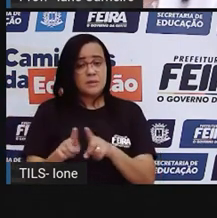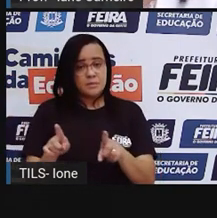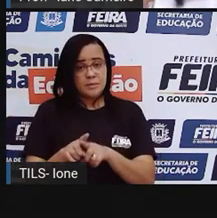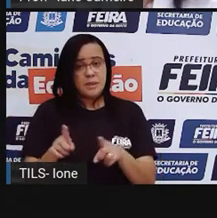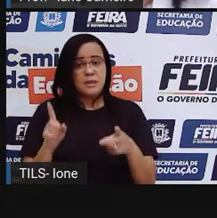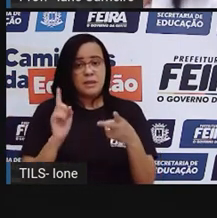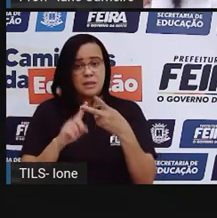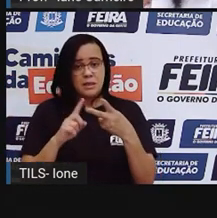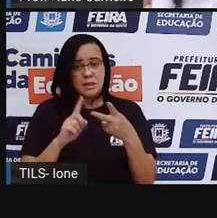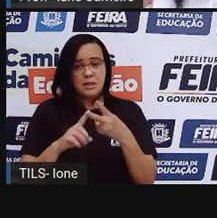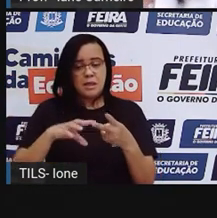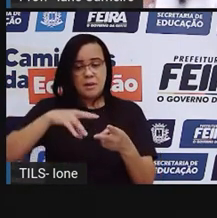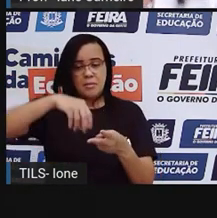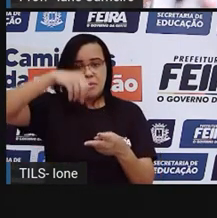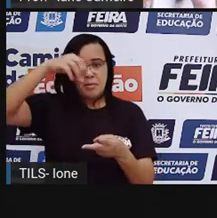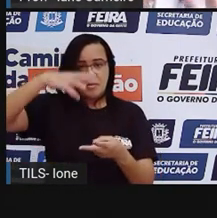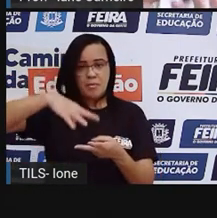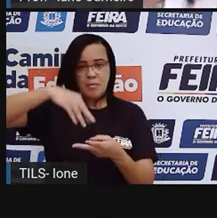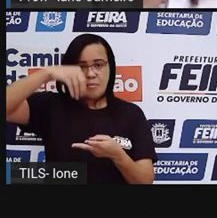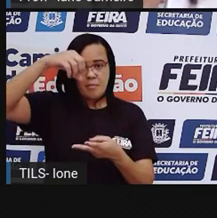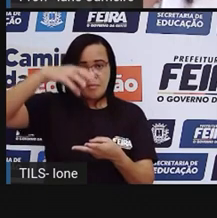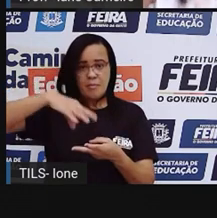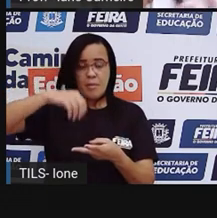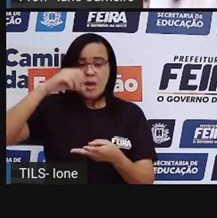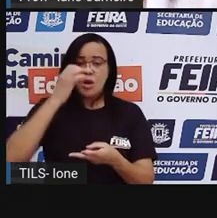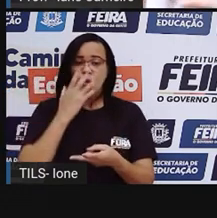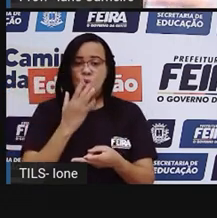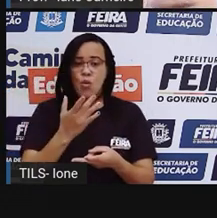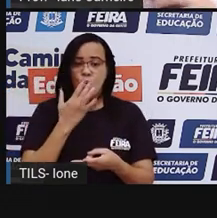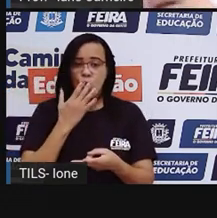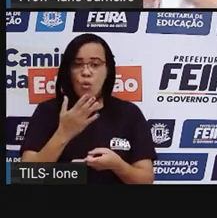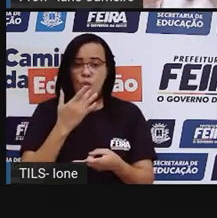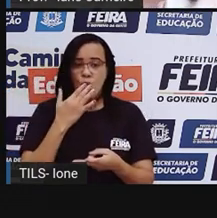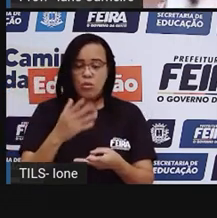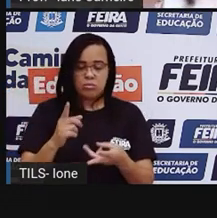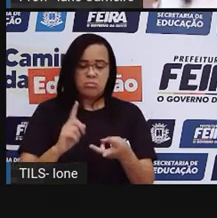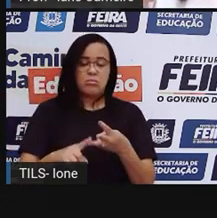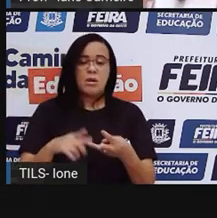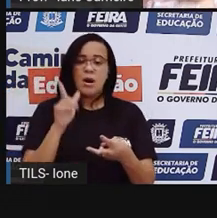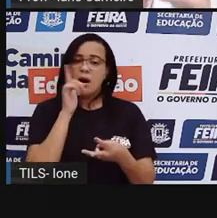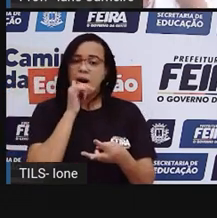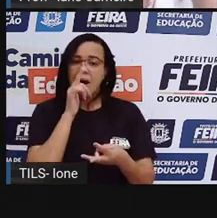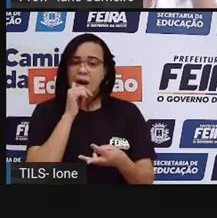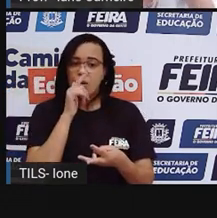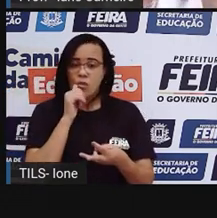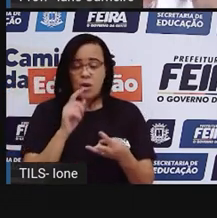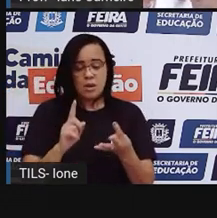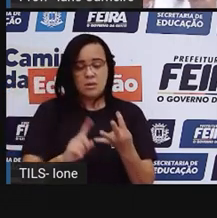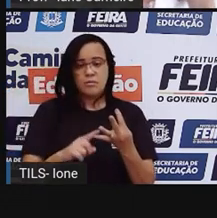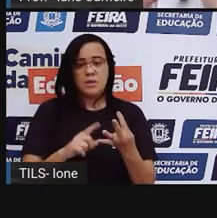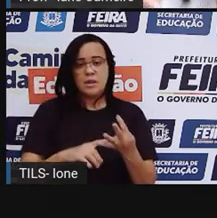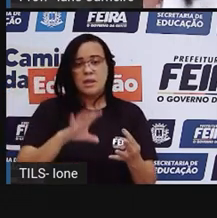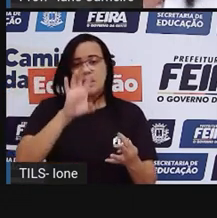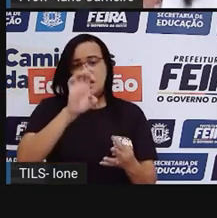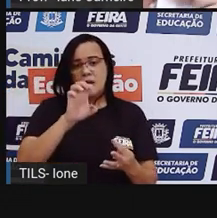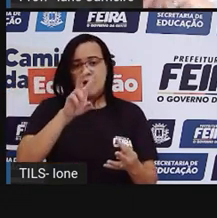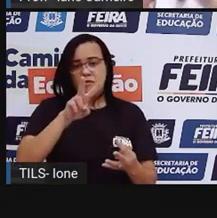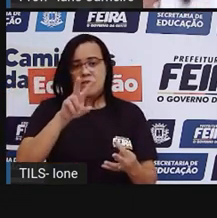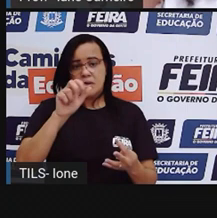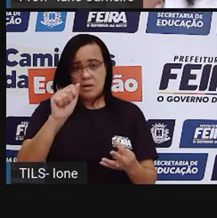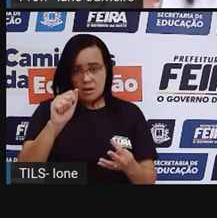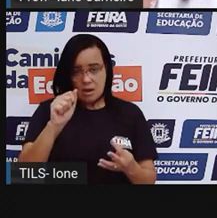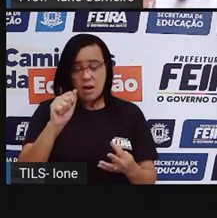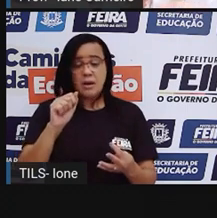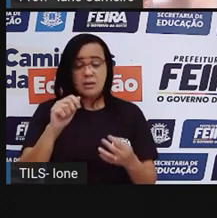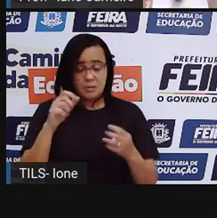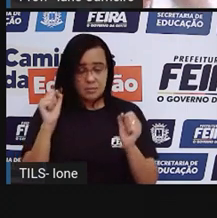de glitter, você vai precisar de água, glitter, EVA colorido, objetos pequenos, pode ser miçanga,